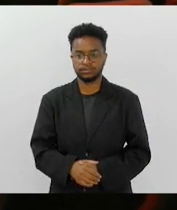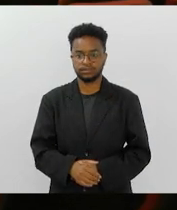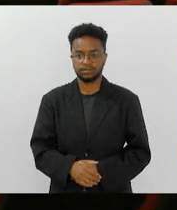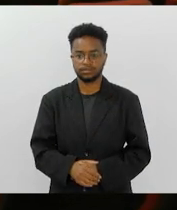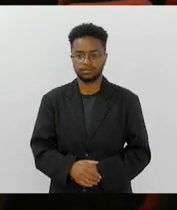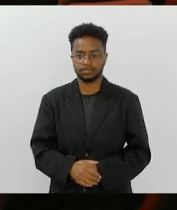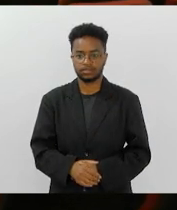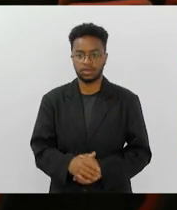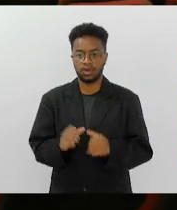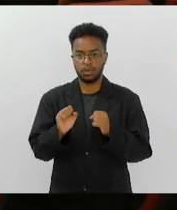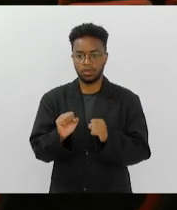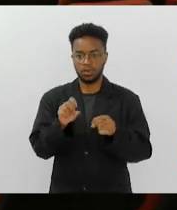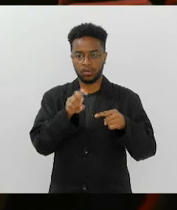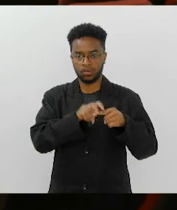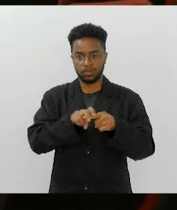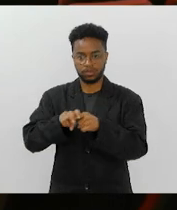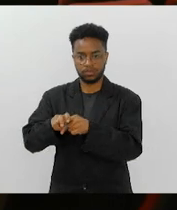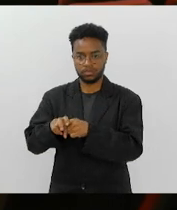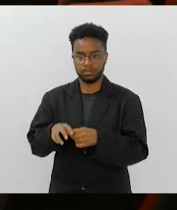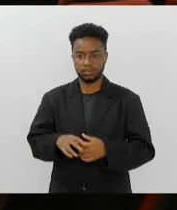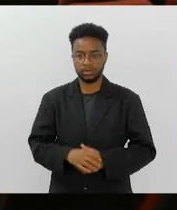Podem se acomodar, por favor.